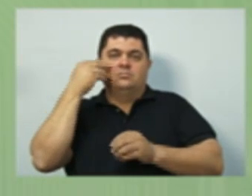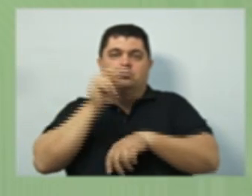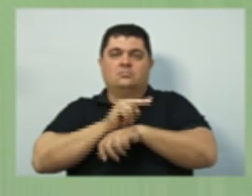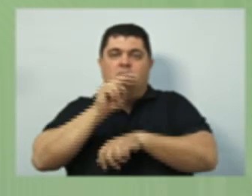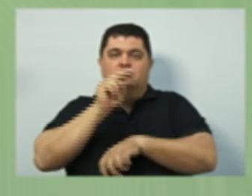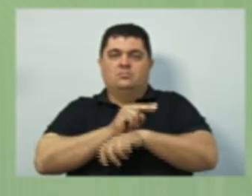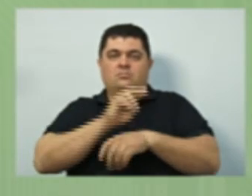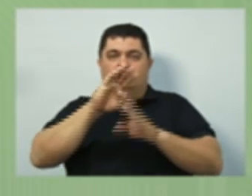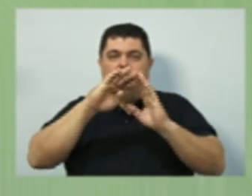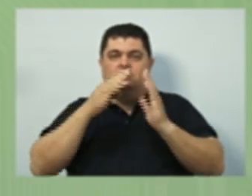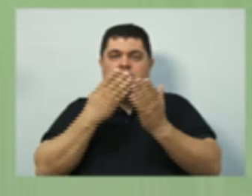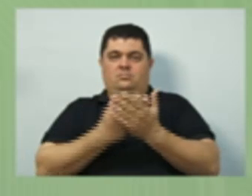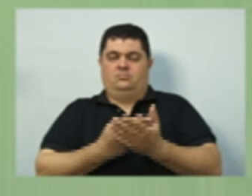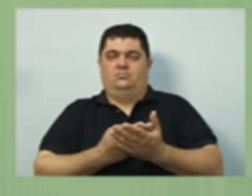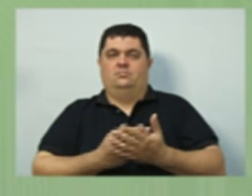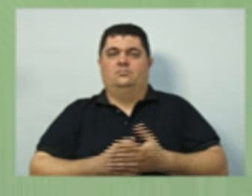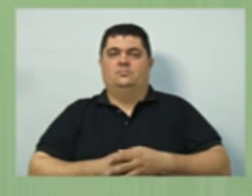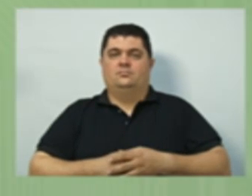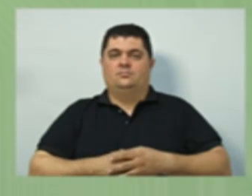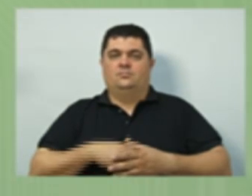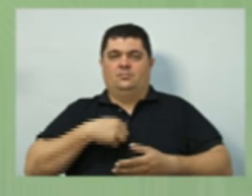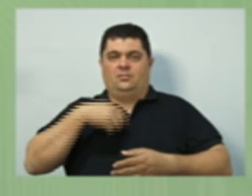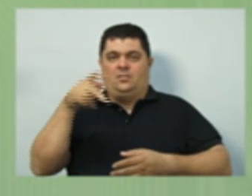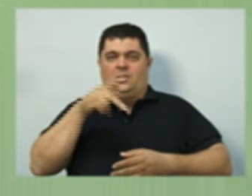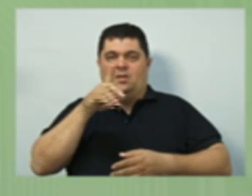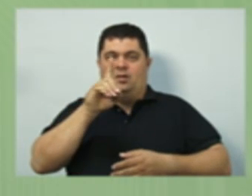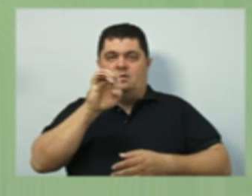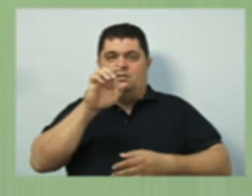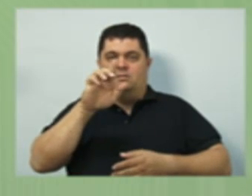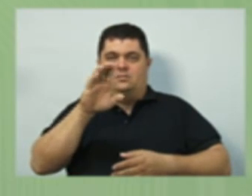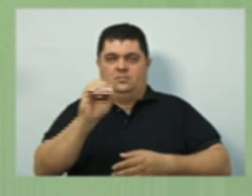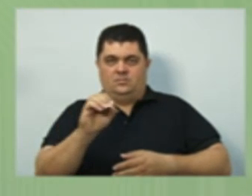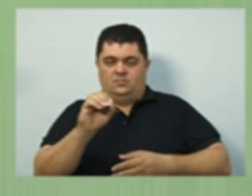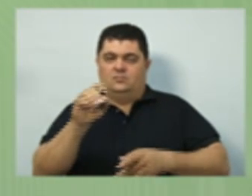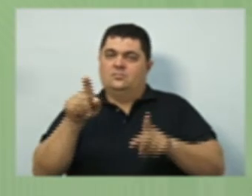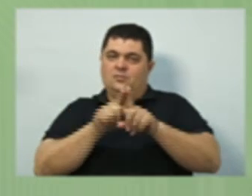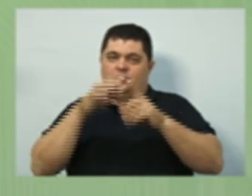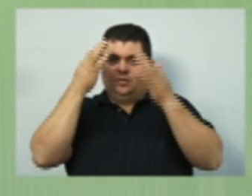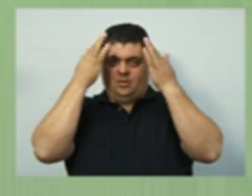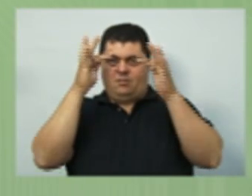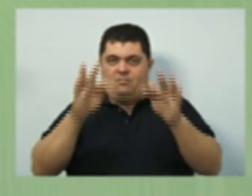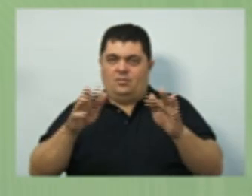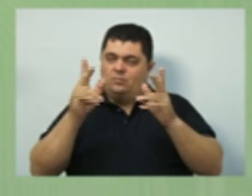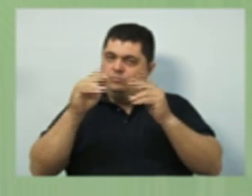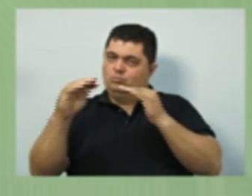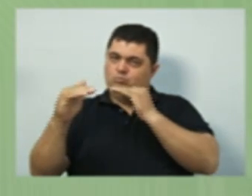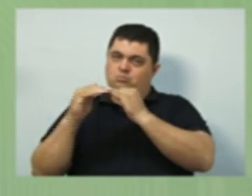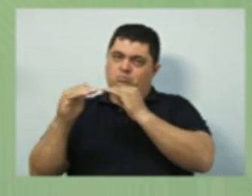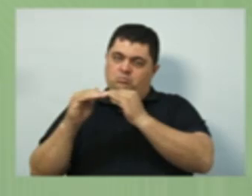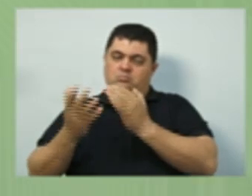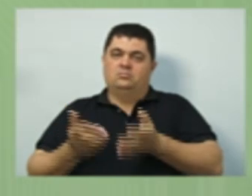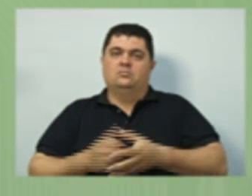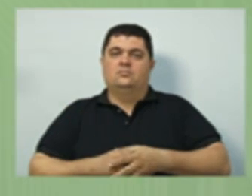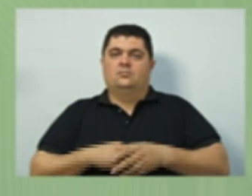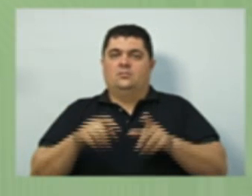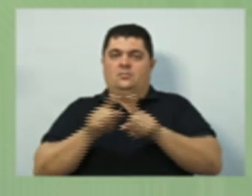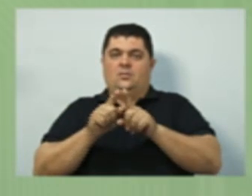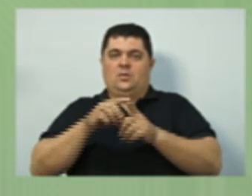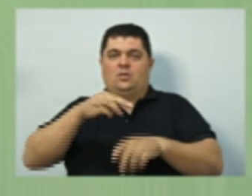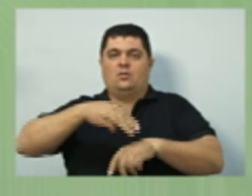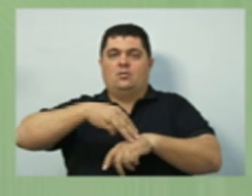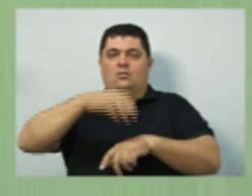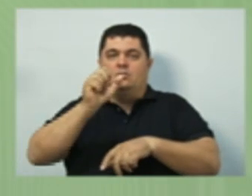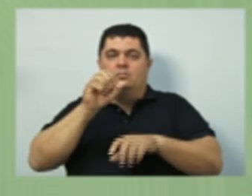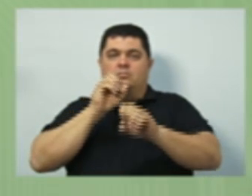escolar. Eu sou o professor Diego, novamente, também sou filósofo, assim como o professor Euliene, e sou mestre na